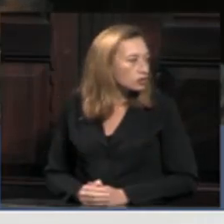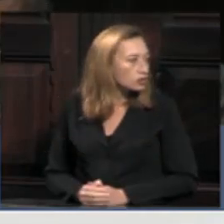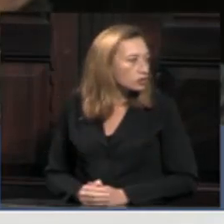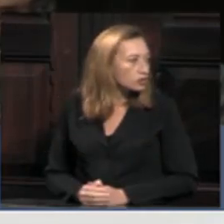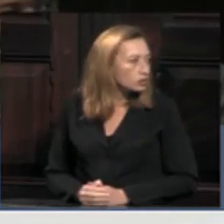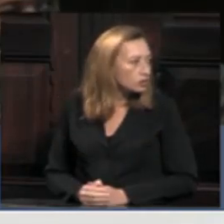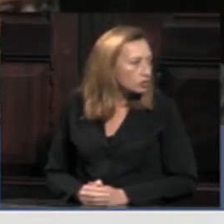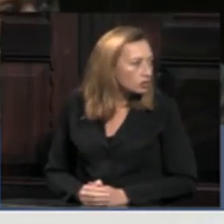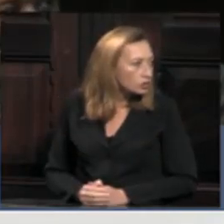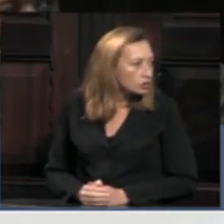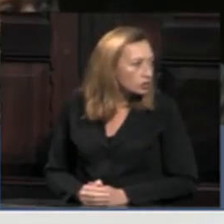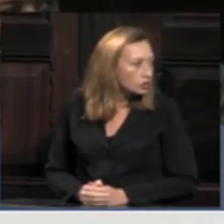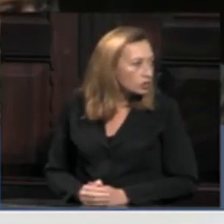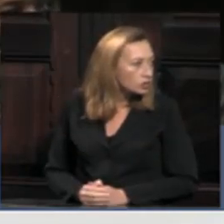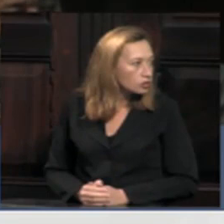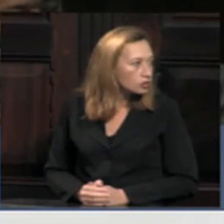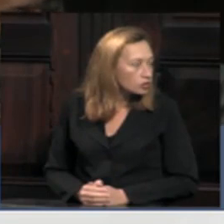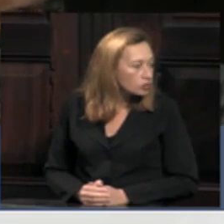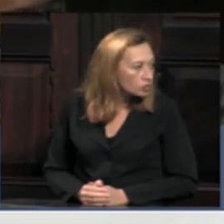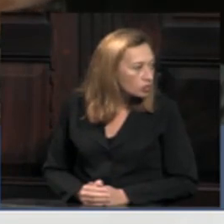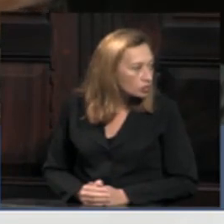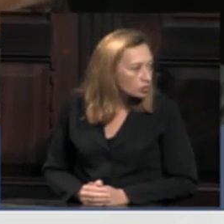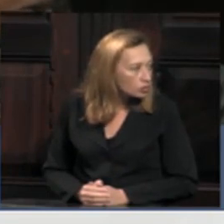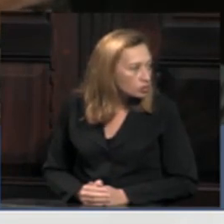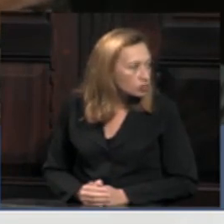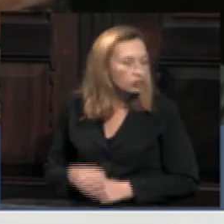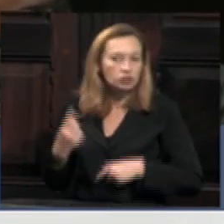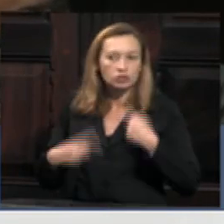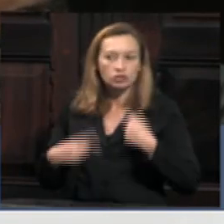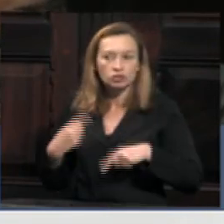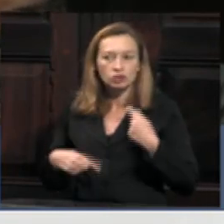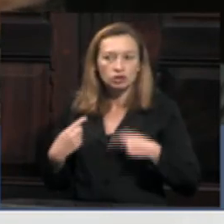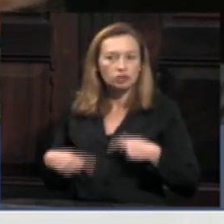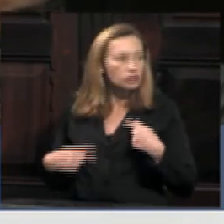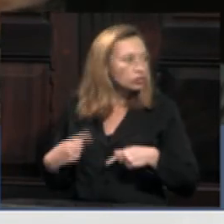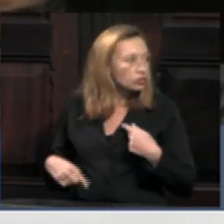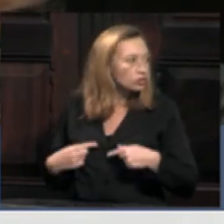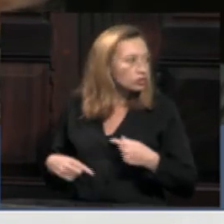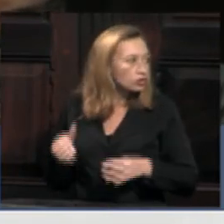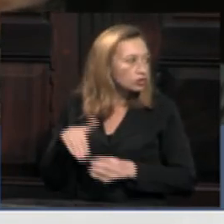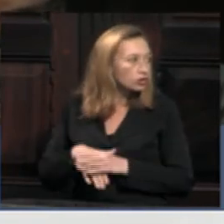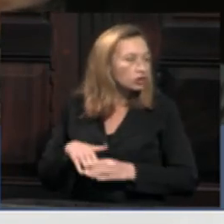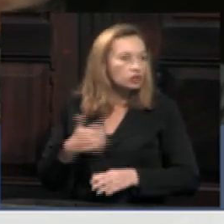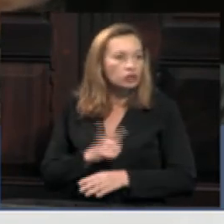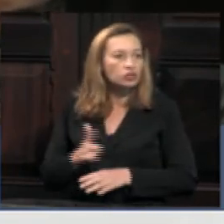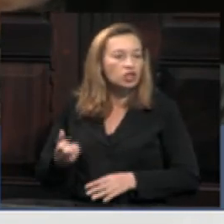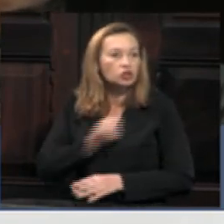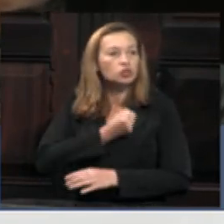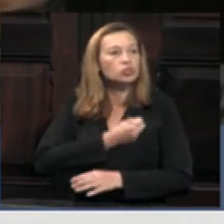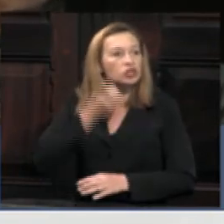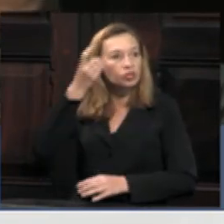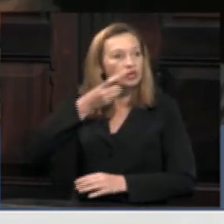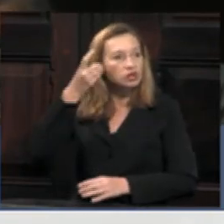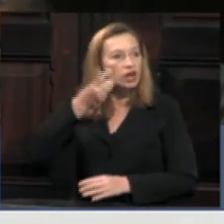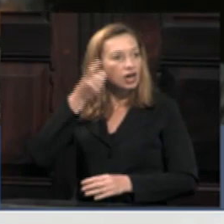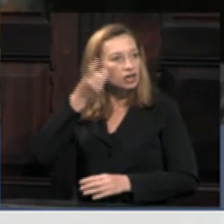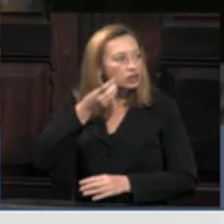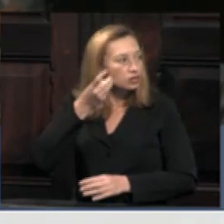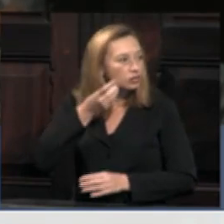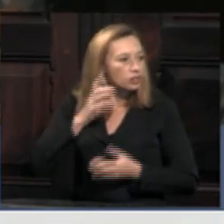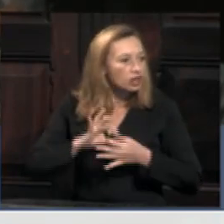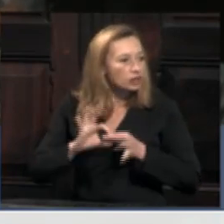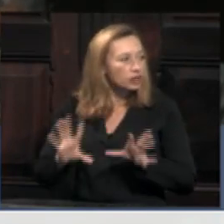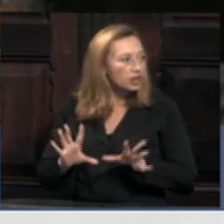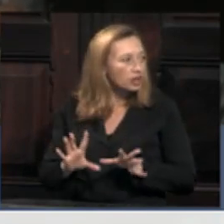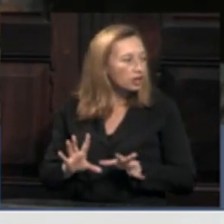Após a emissão do parecer, coloco em discussão e votação. Não havendo quórum para